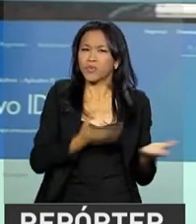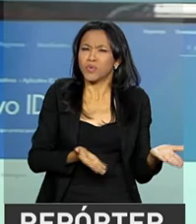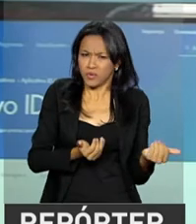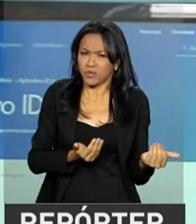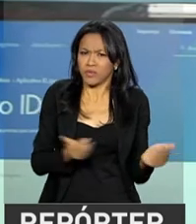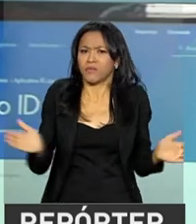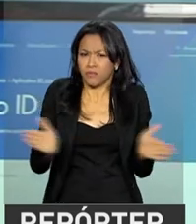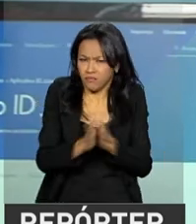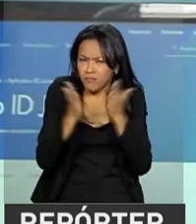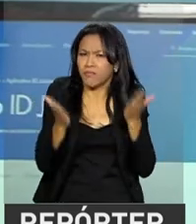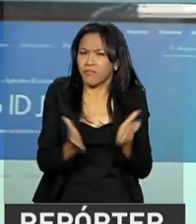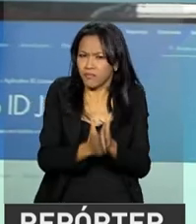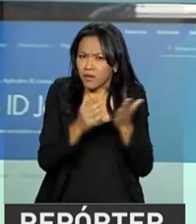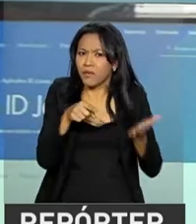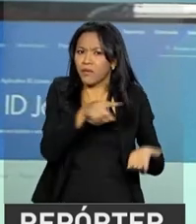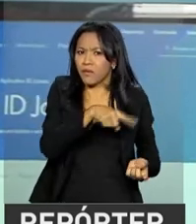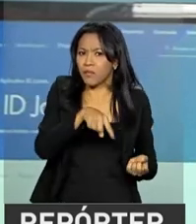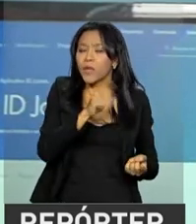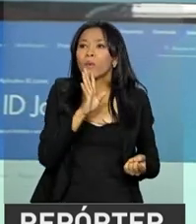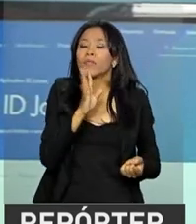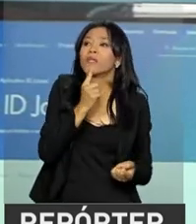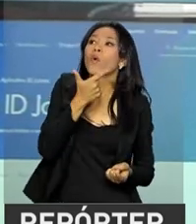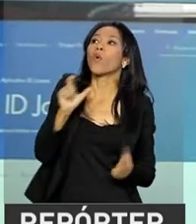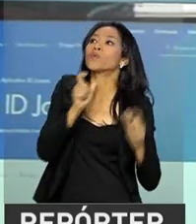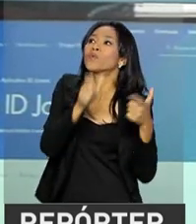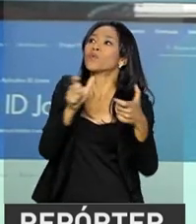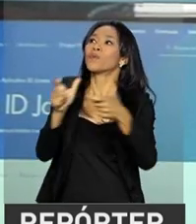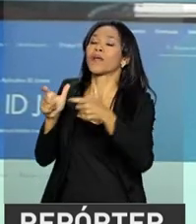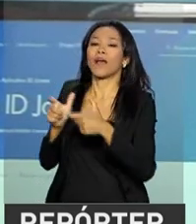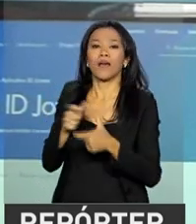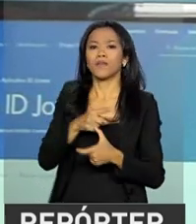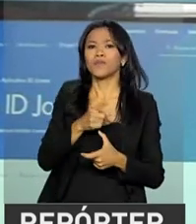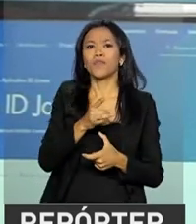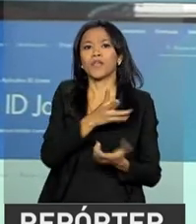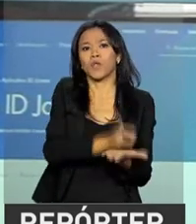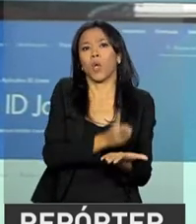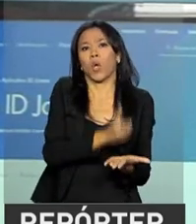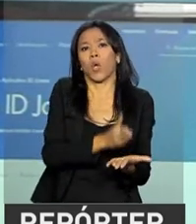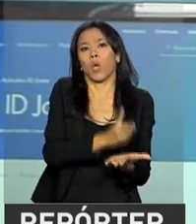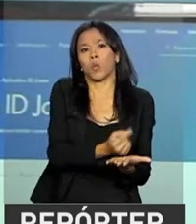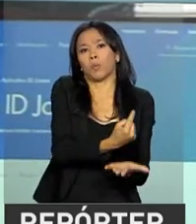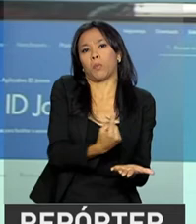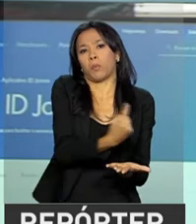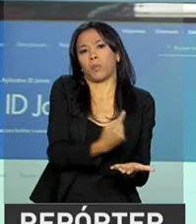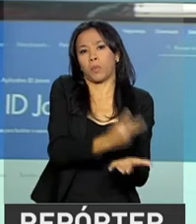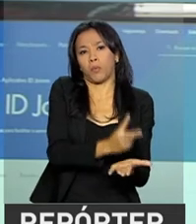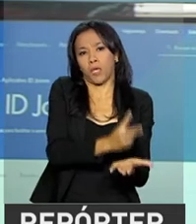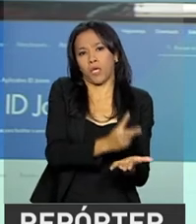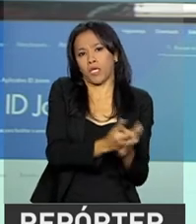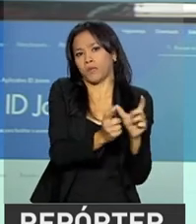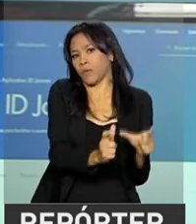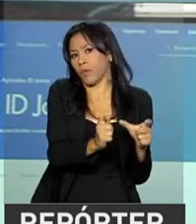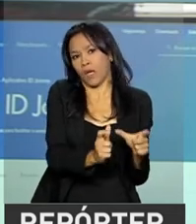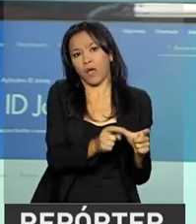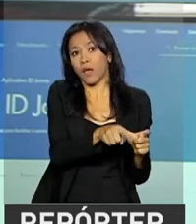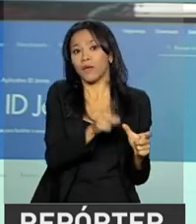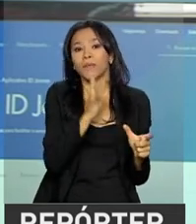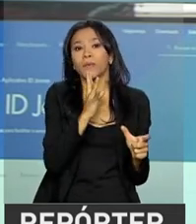renda, conhecer outros lugares, não ficar só no seu mundinho, vamos dizer assim, né?